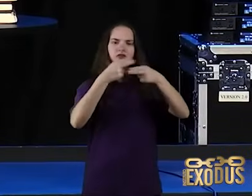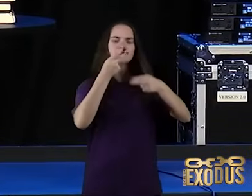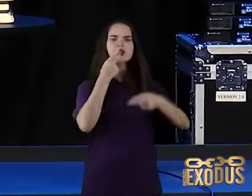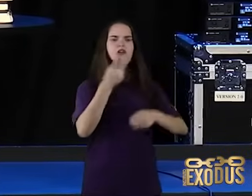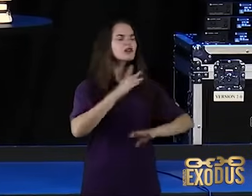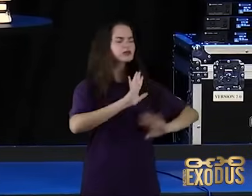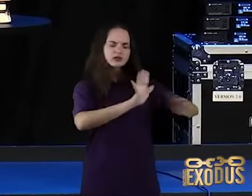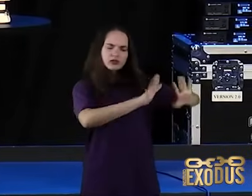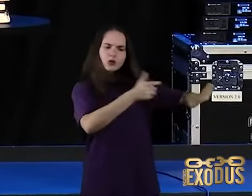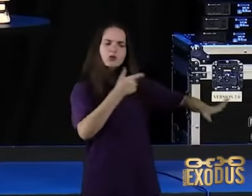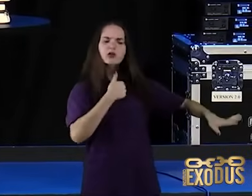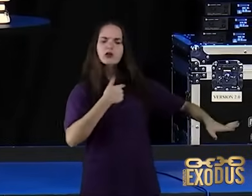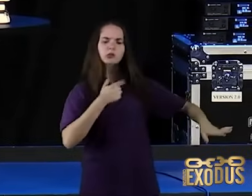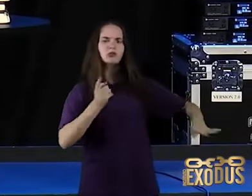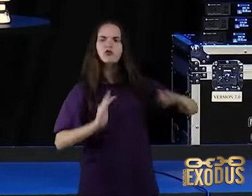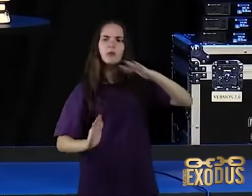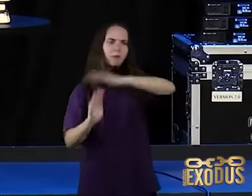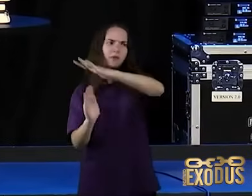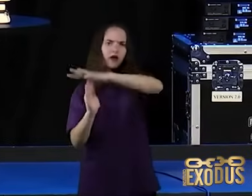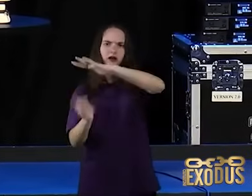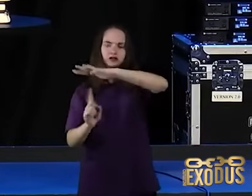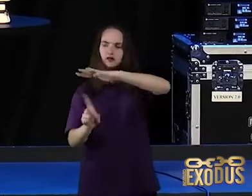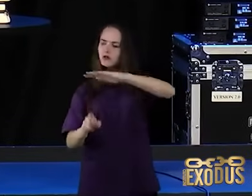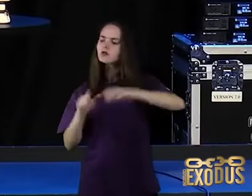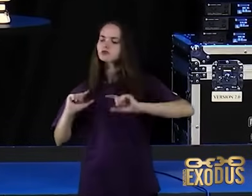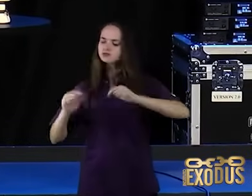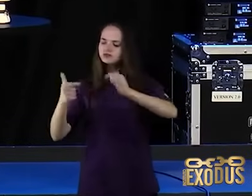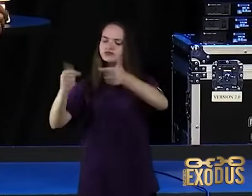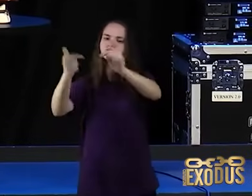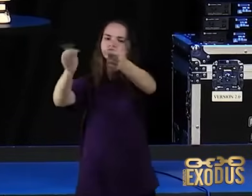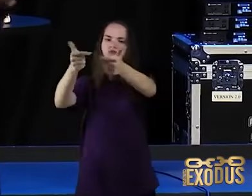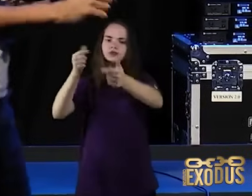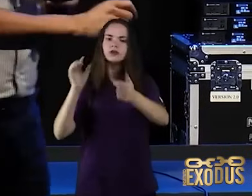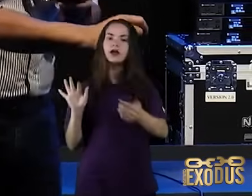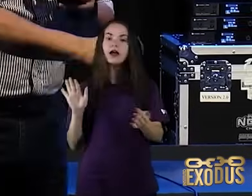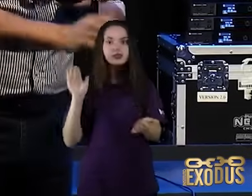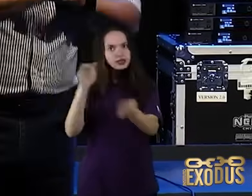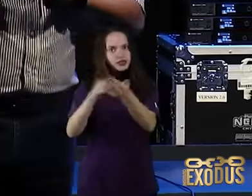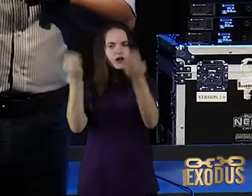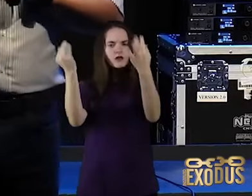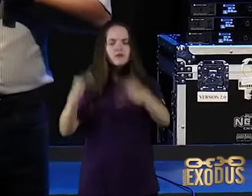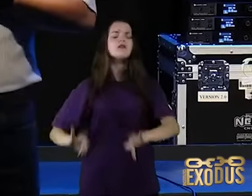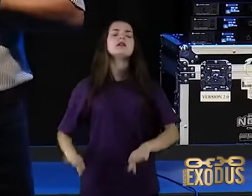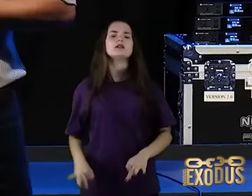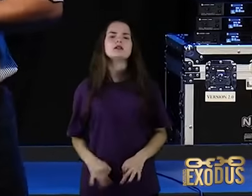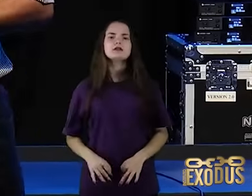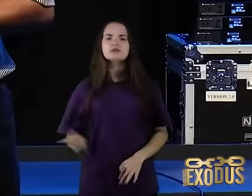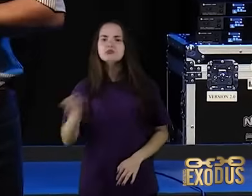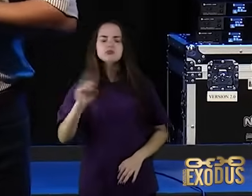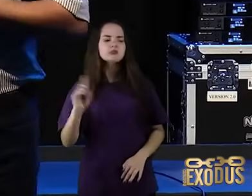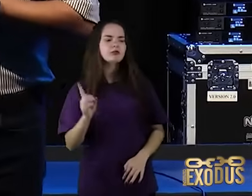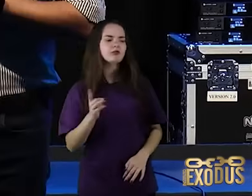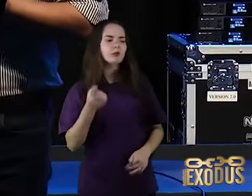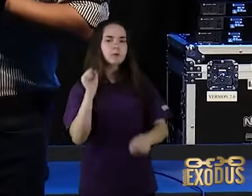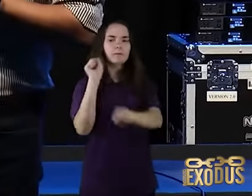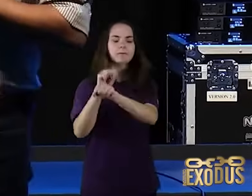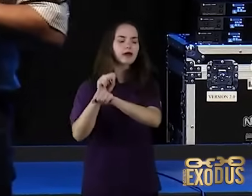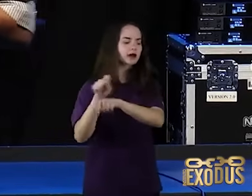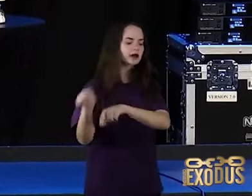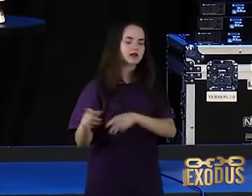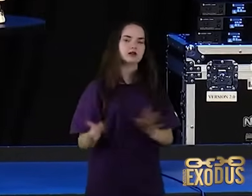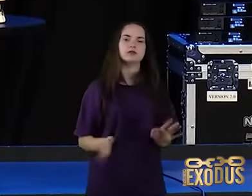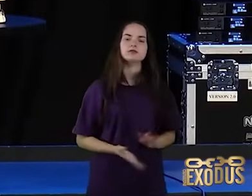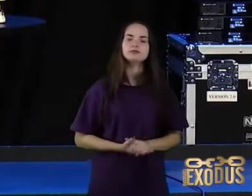sei que tem mas eu tô indo para lá é o foco no objetivo significa o seguinte é não se desviar